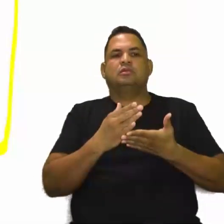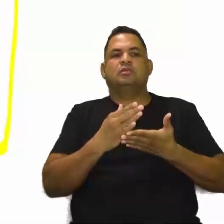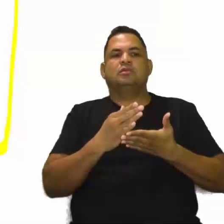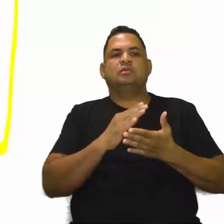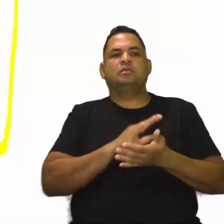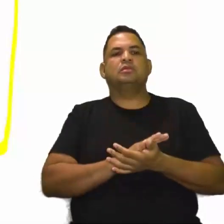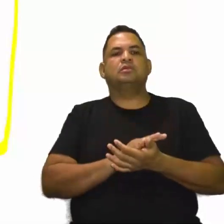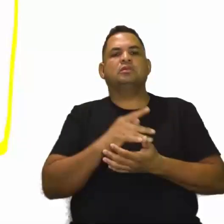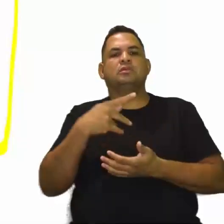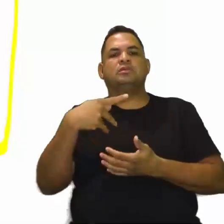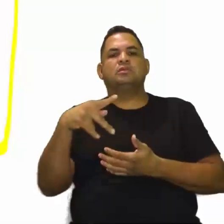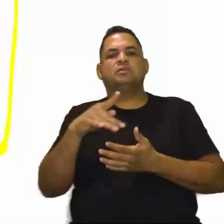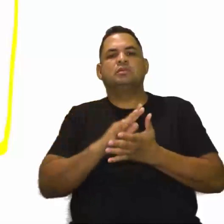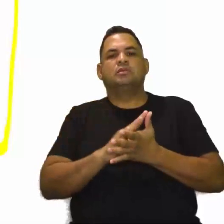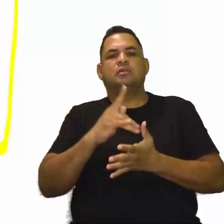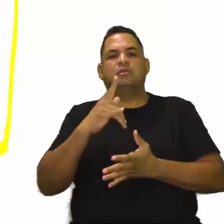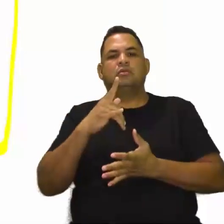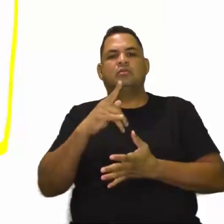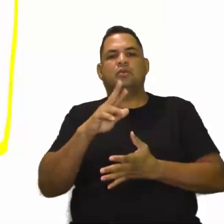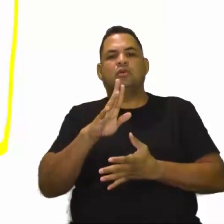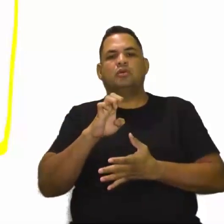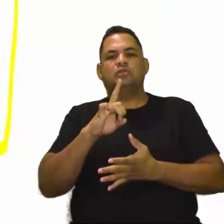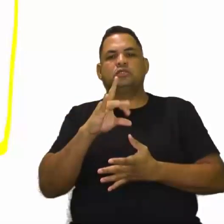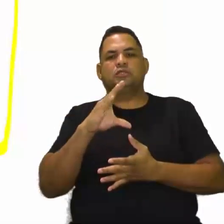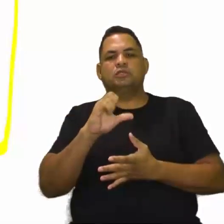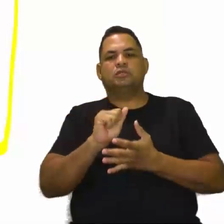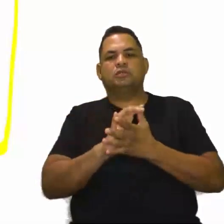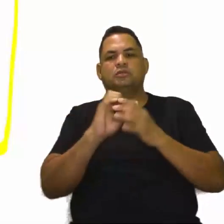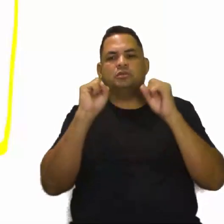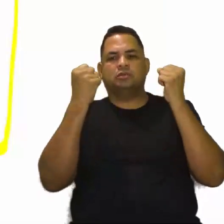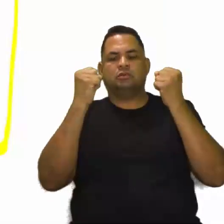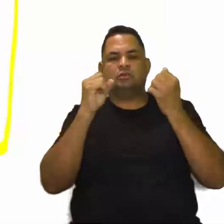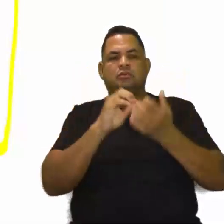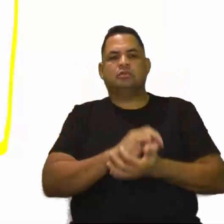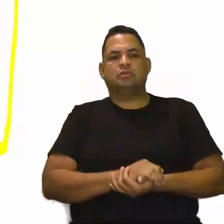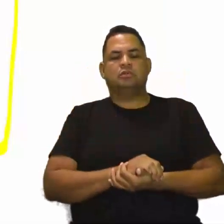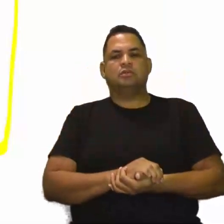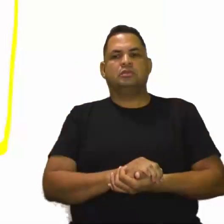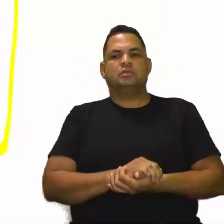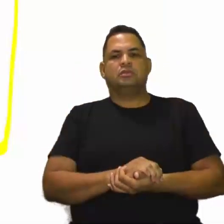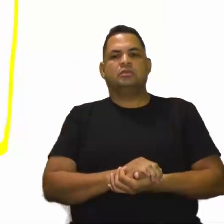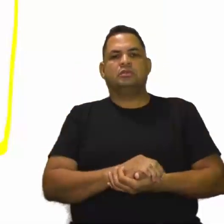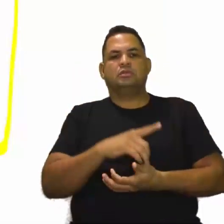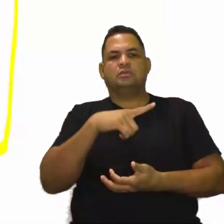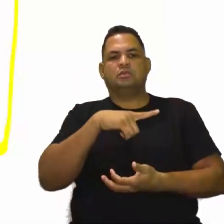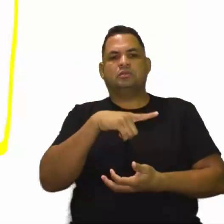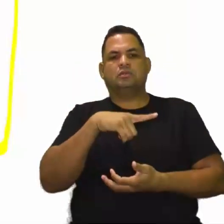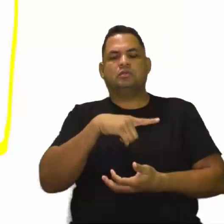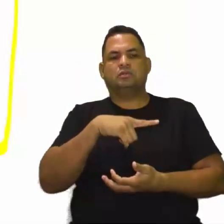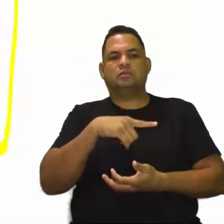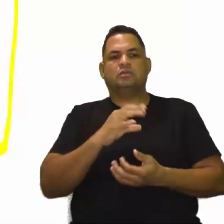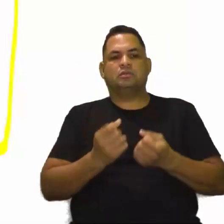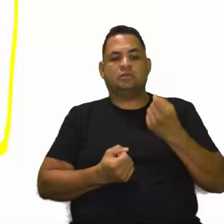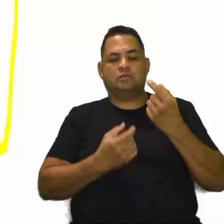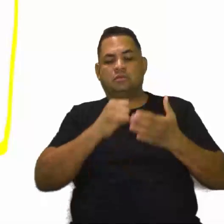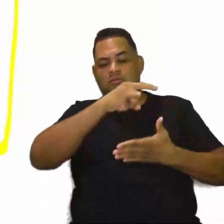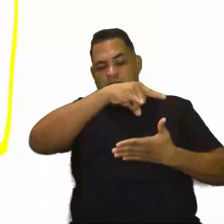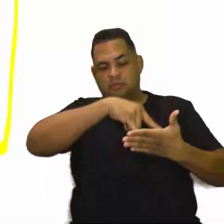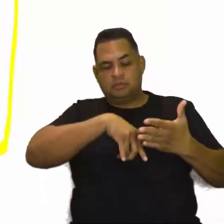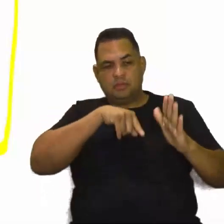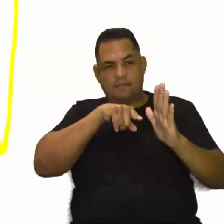da sua prontidão para atividade física. Então, veja bem, nós temos aqui algumas